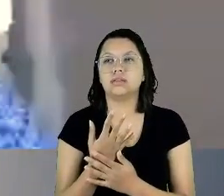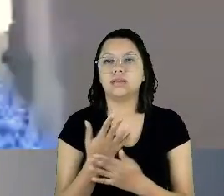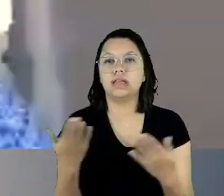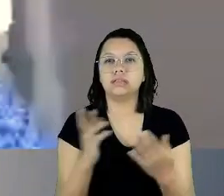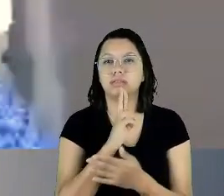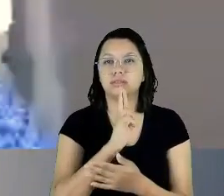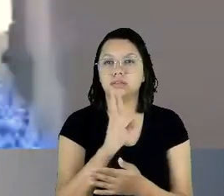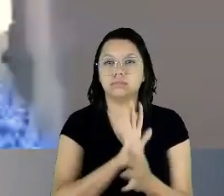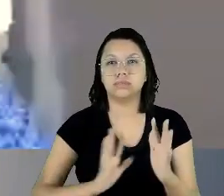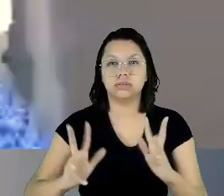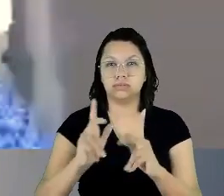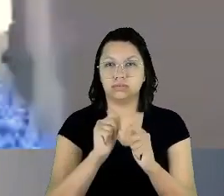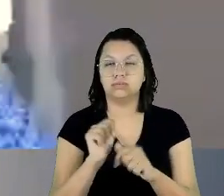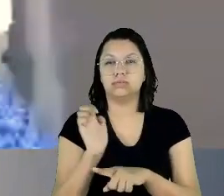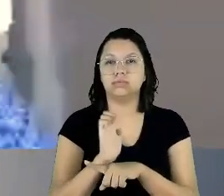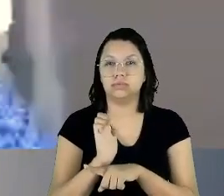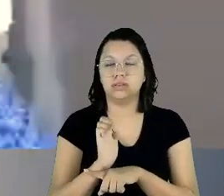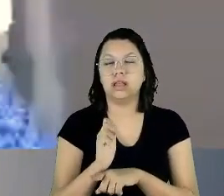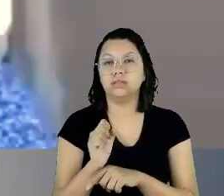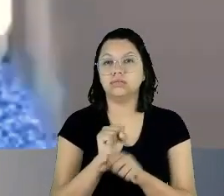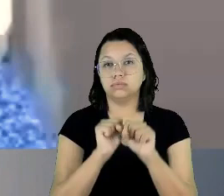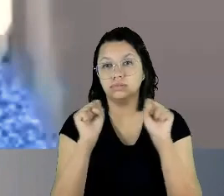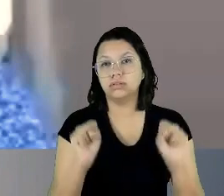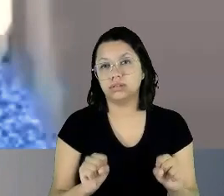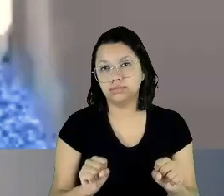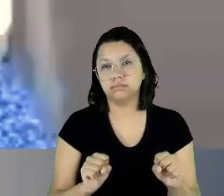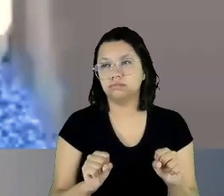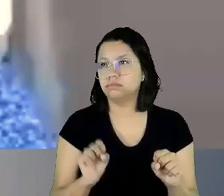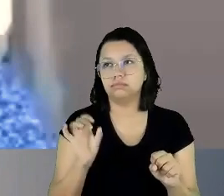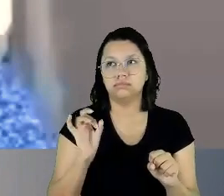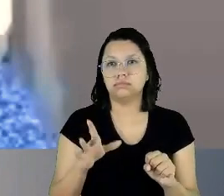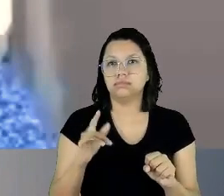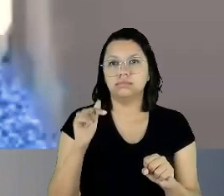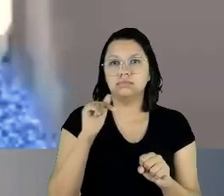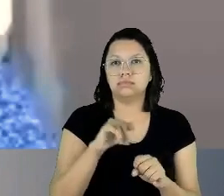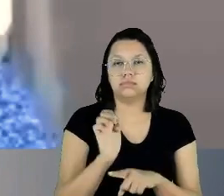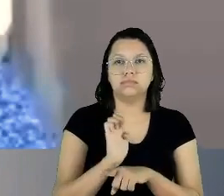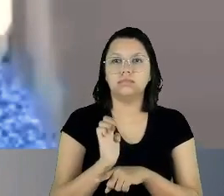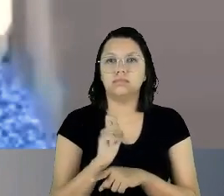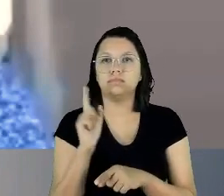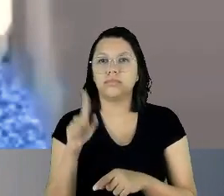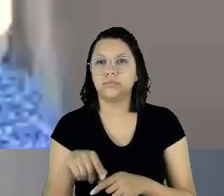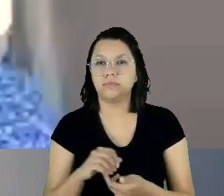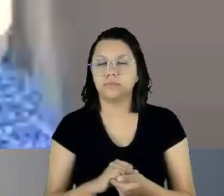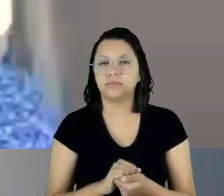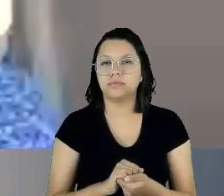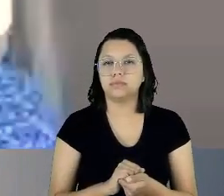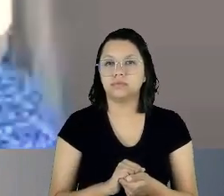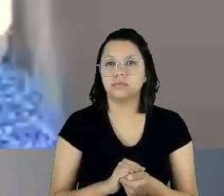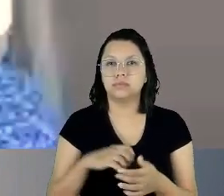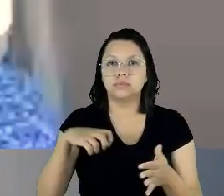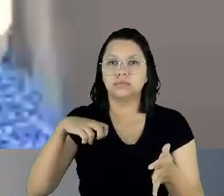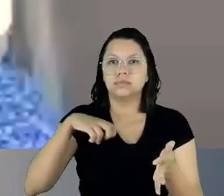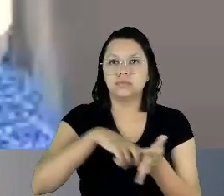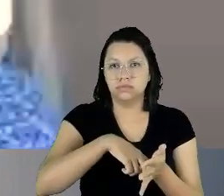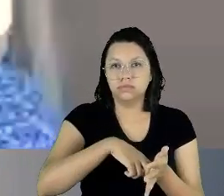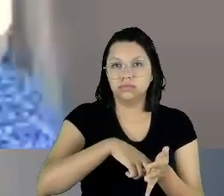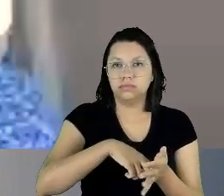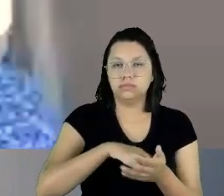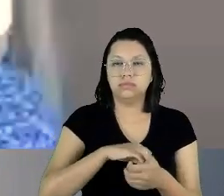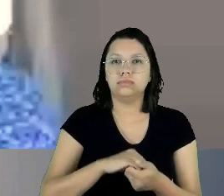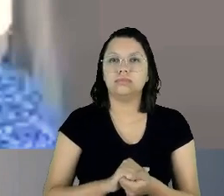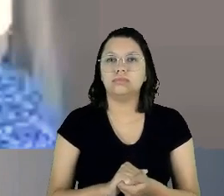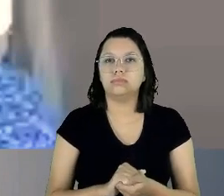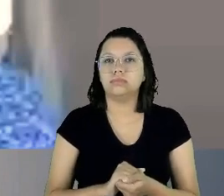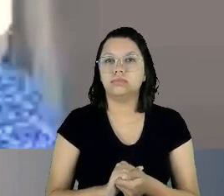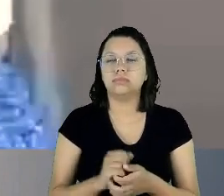produz resultados para todos os estados do sistema, e não apenas para aquele estado que está sendo condenado, que foi